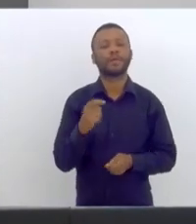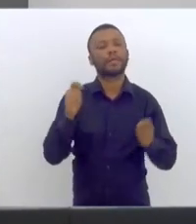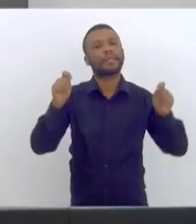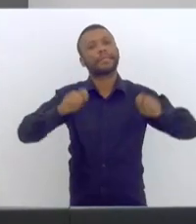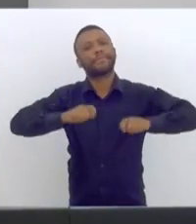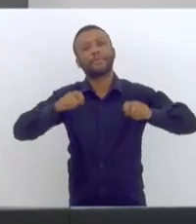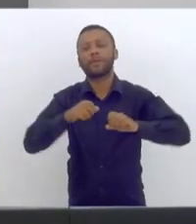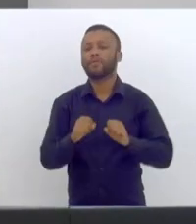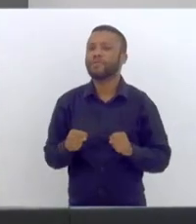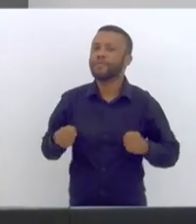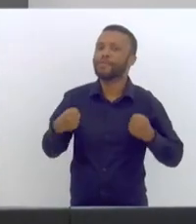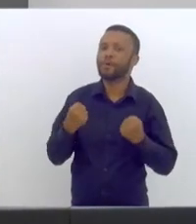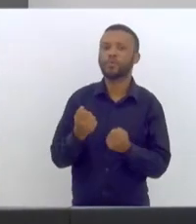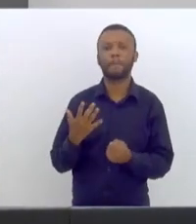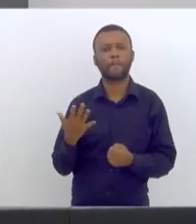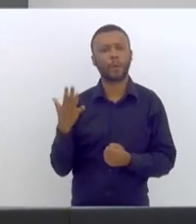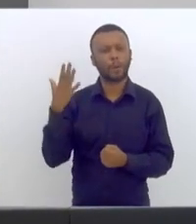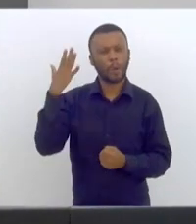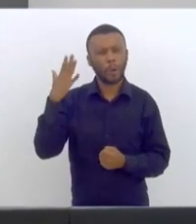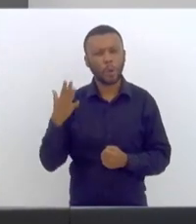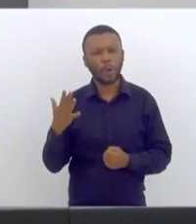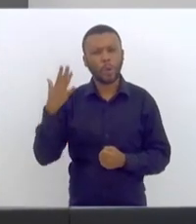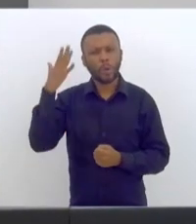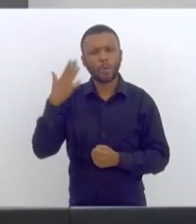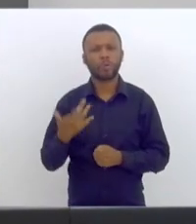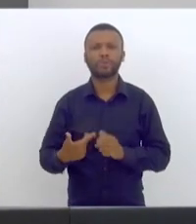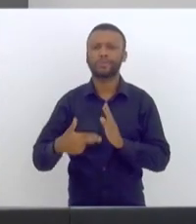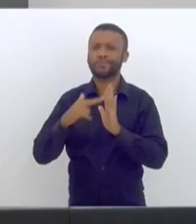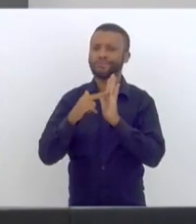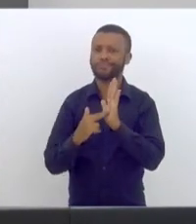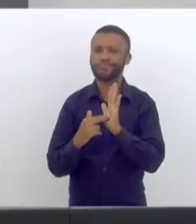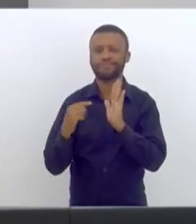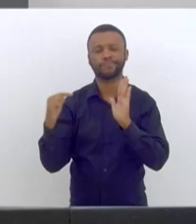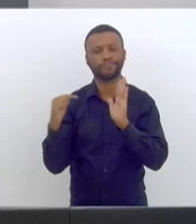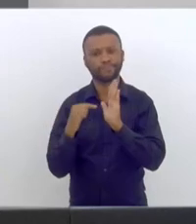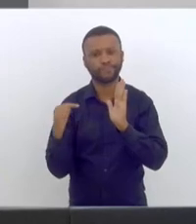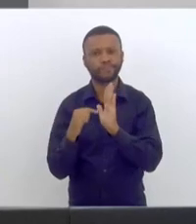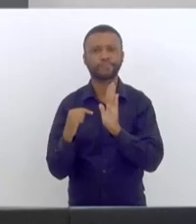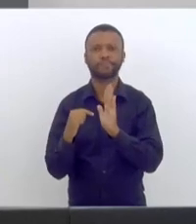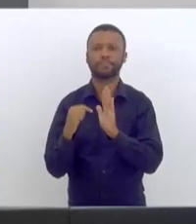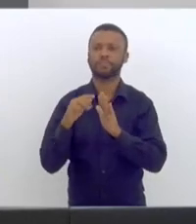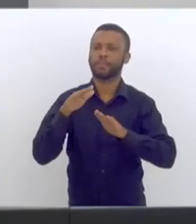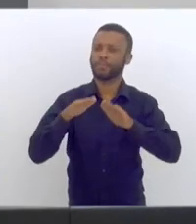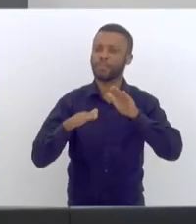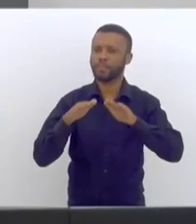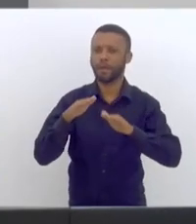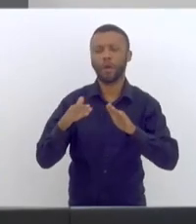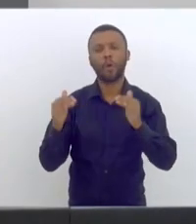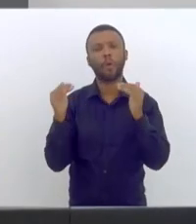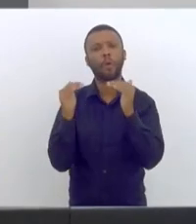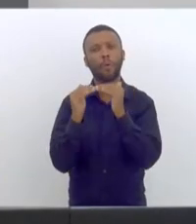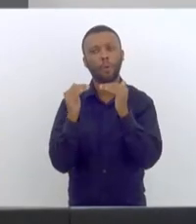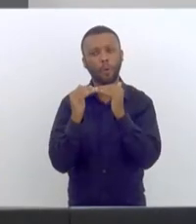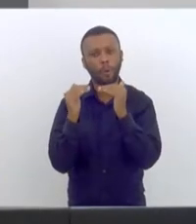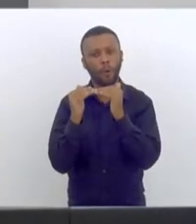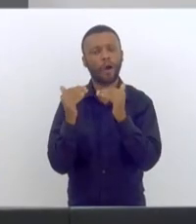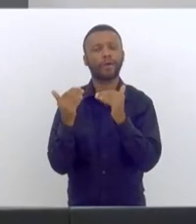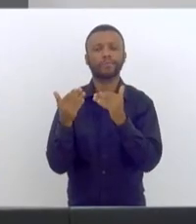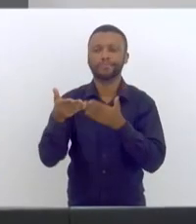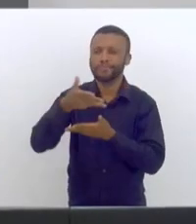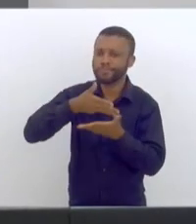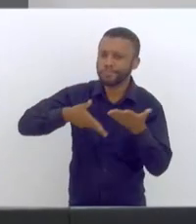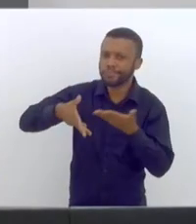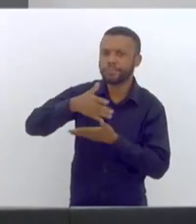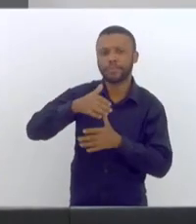um esforço de regulamentação eu até concordo com seu que talvez